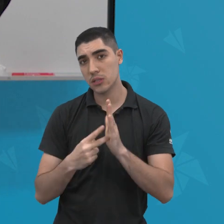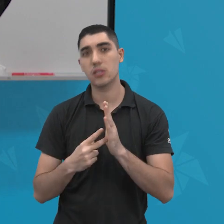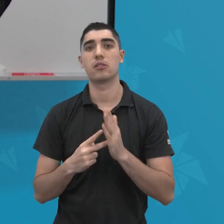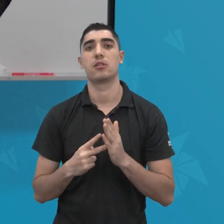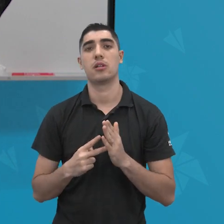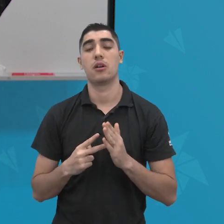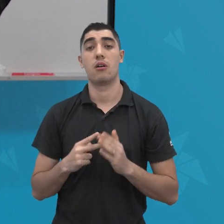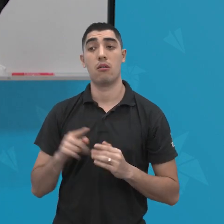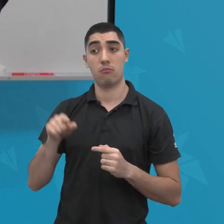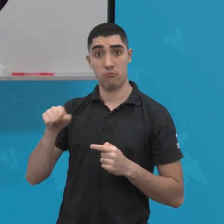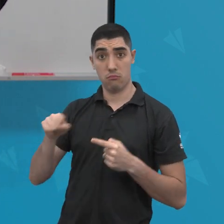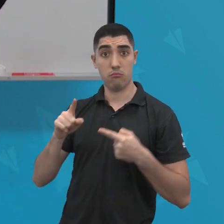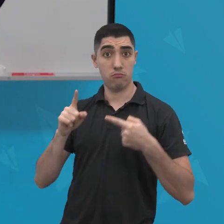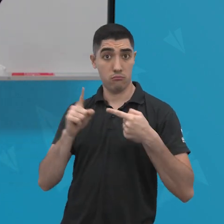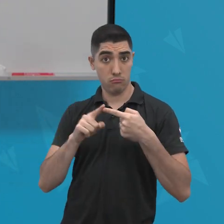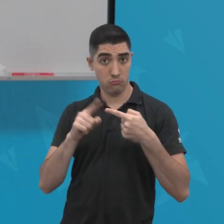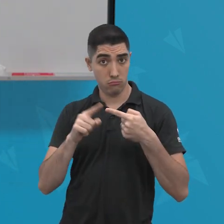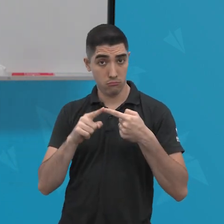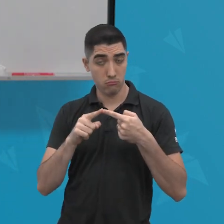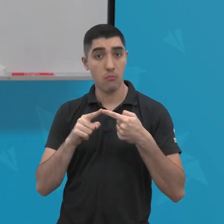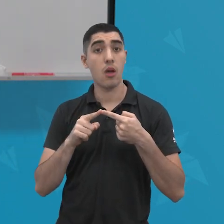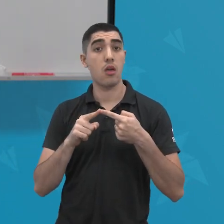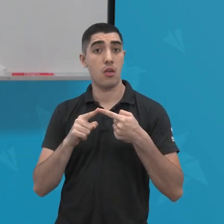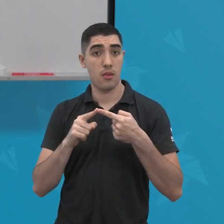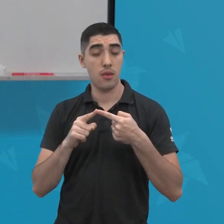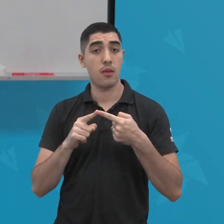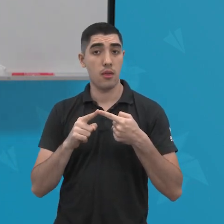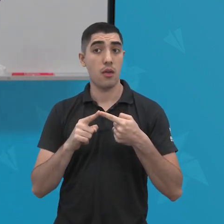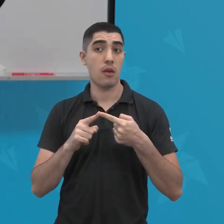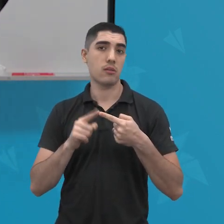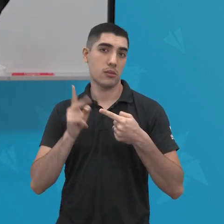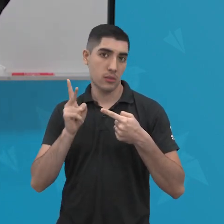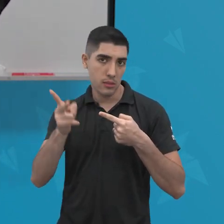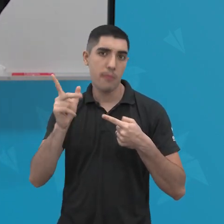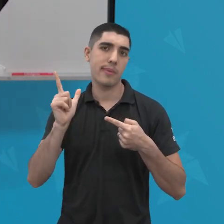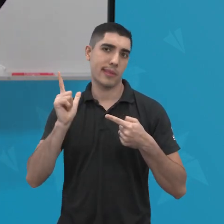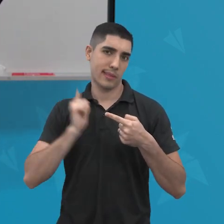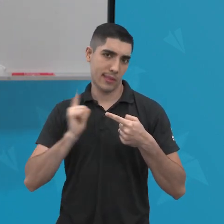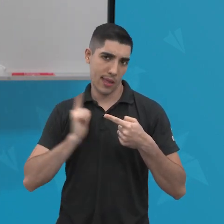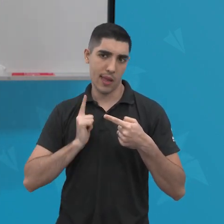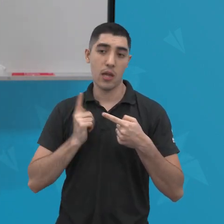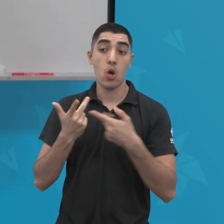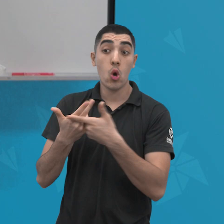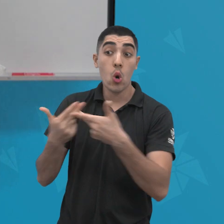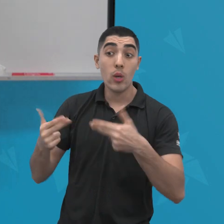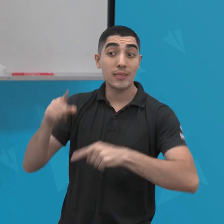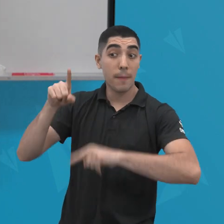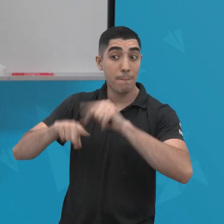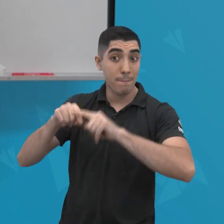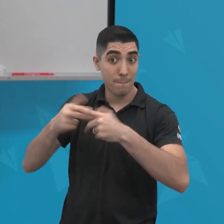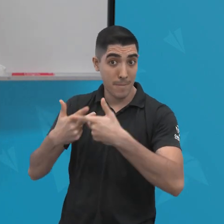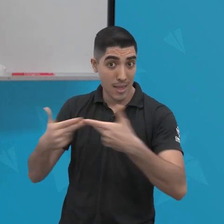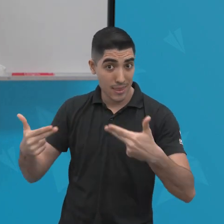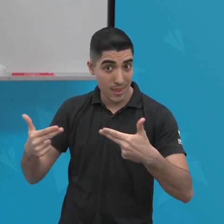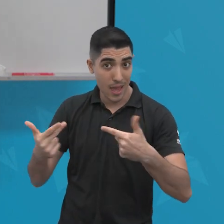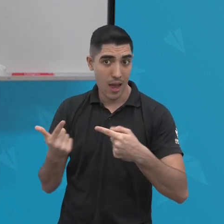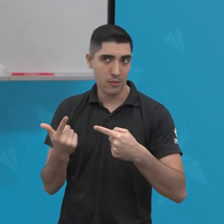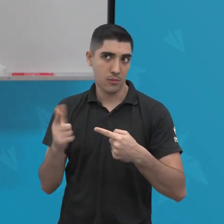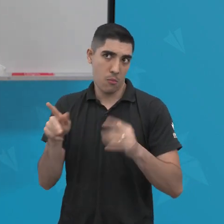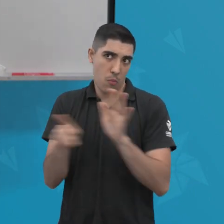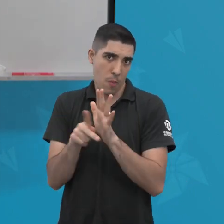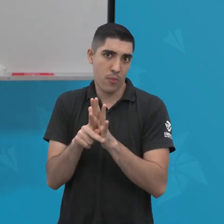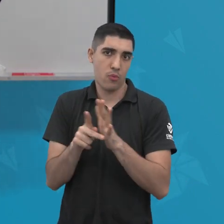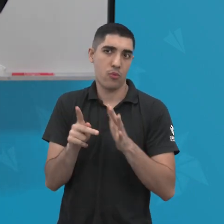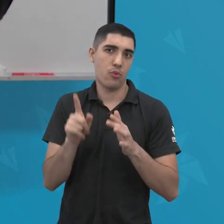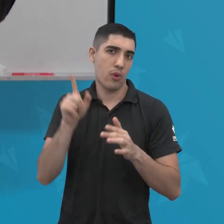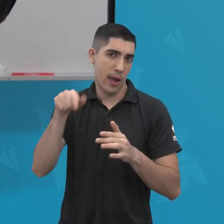considerar que ela lida com riquezas de ordem material, e, portanto, nós